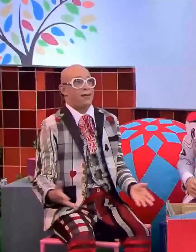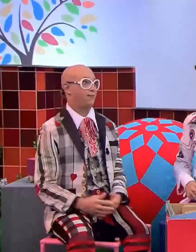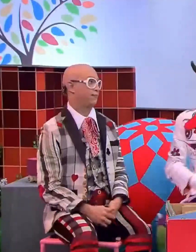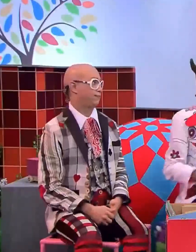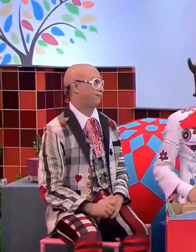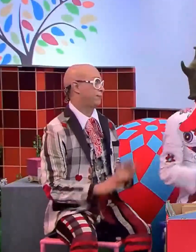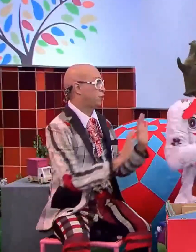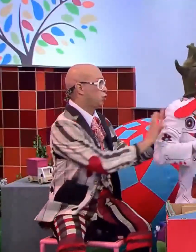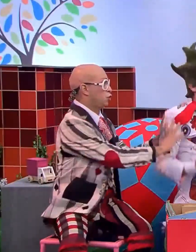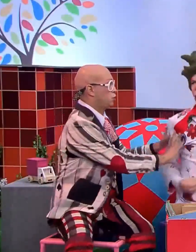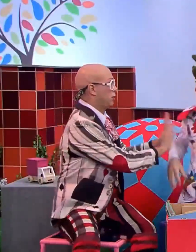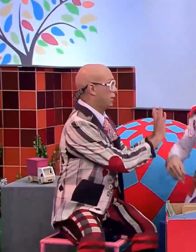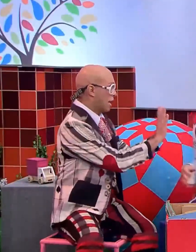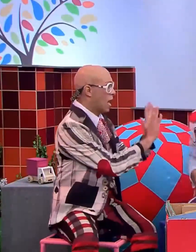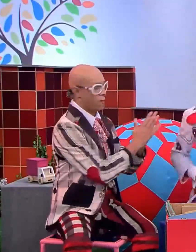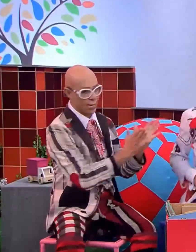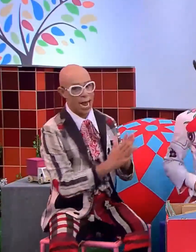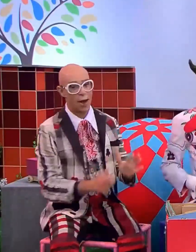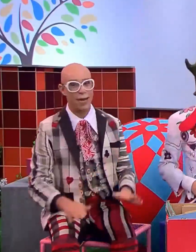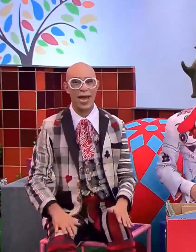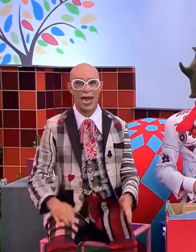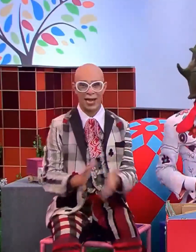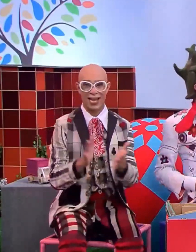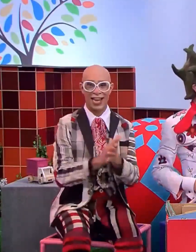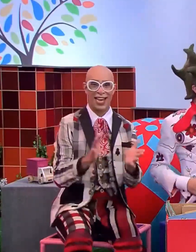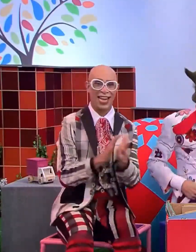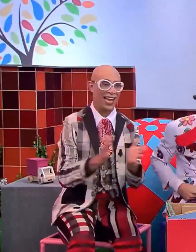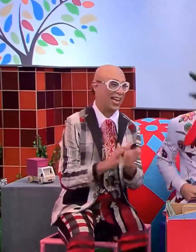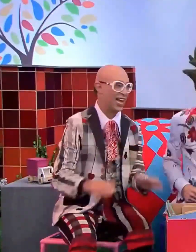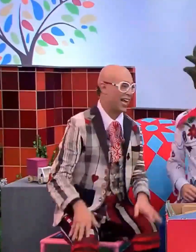Eu sei. Calma!